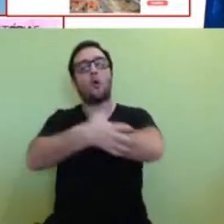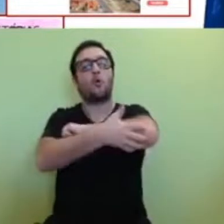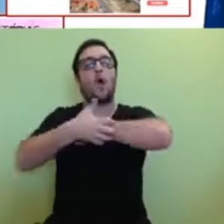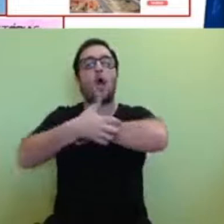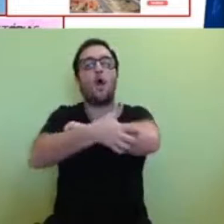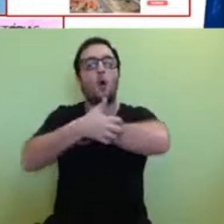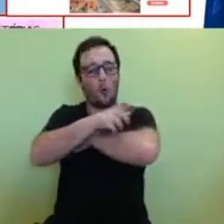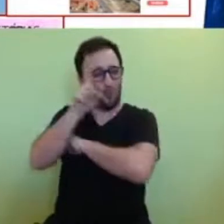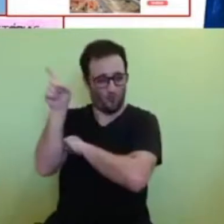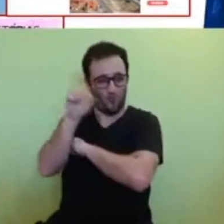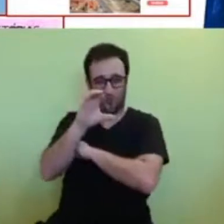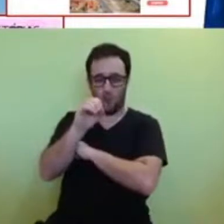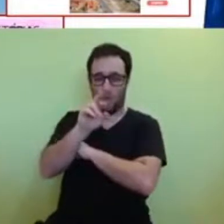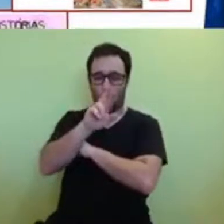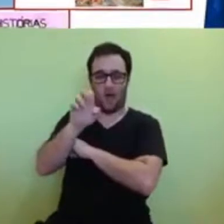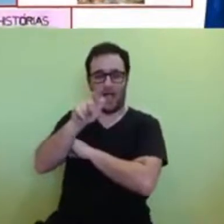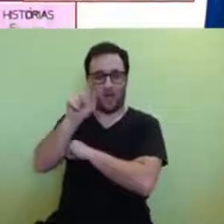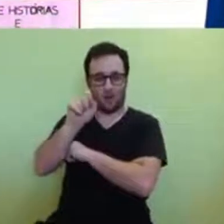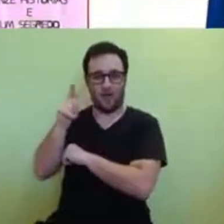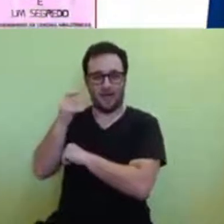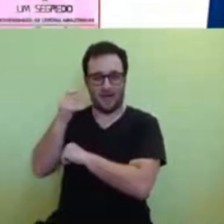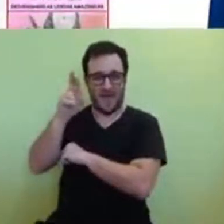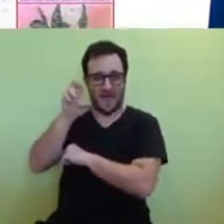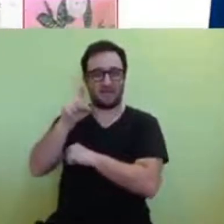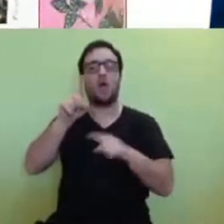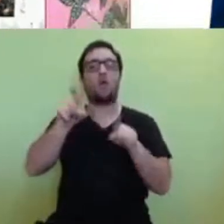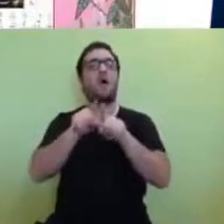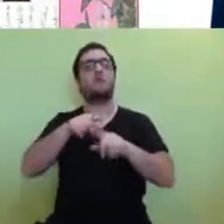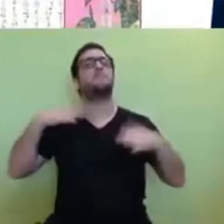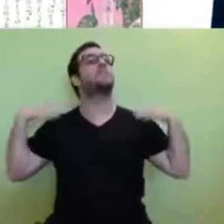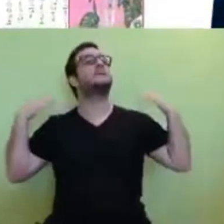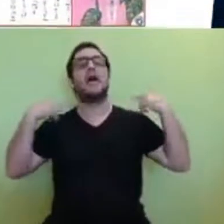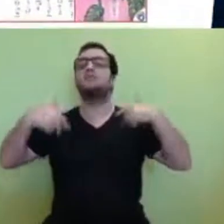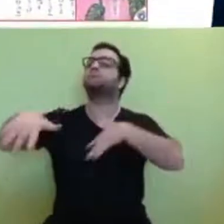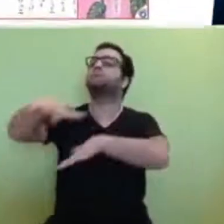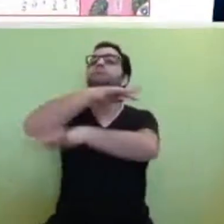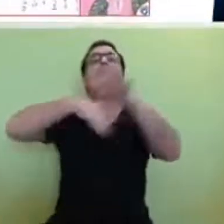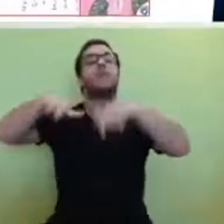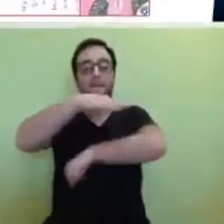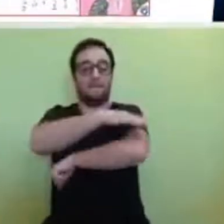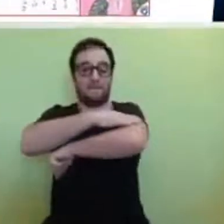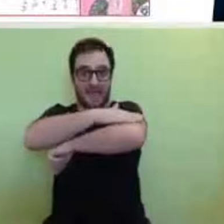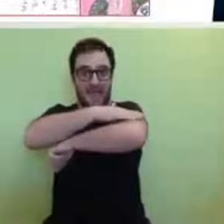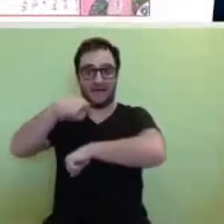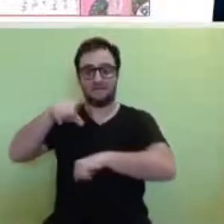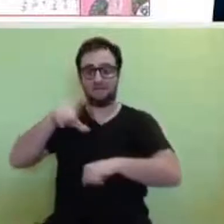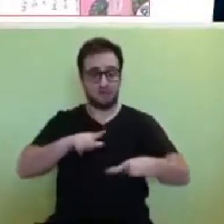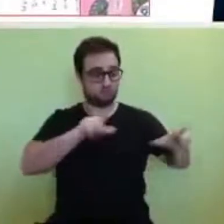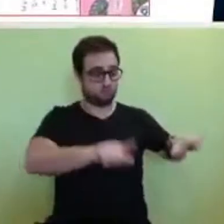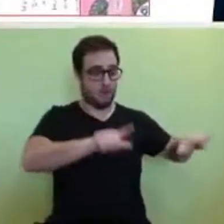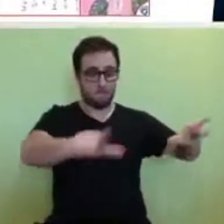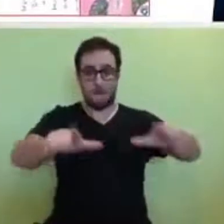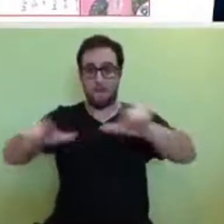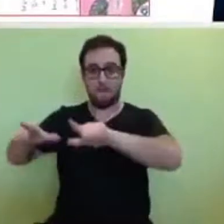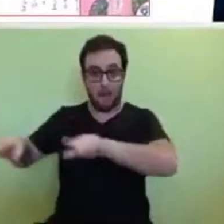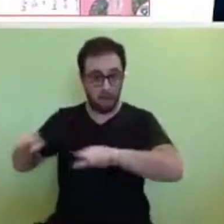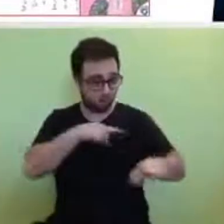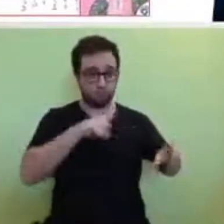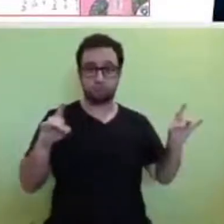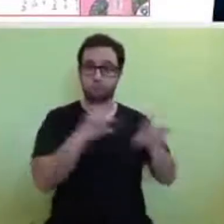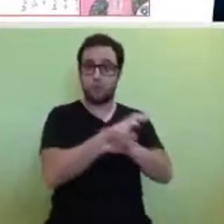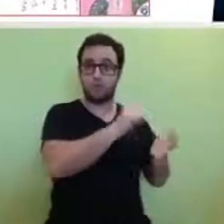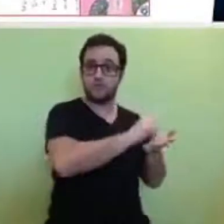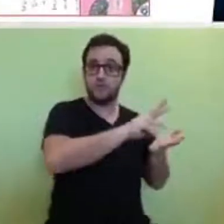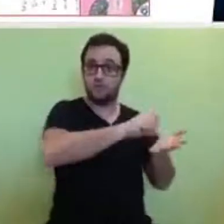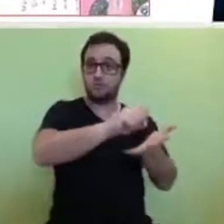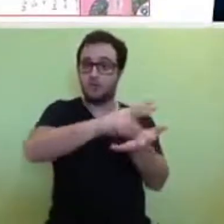temos uma placa que é em português e é em escrita de sinais. Logo depois tem uma página da Wikipédia, só